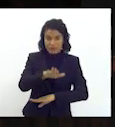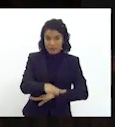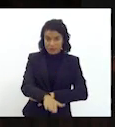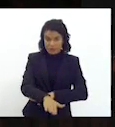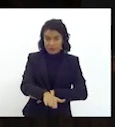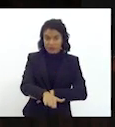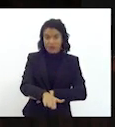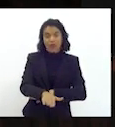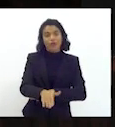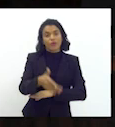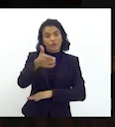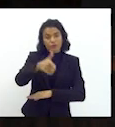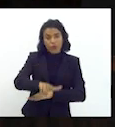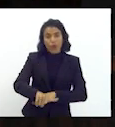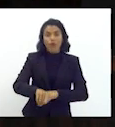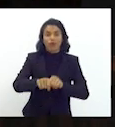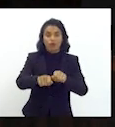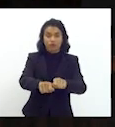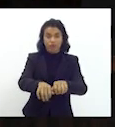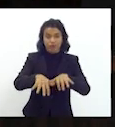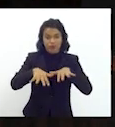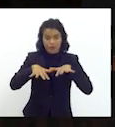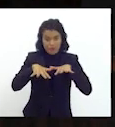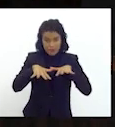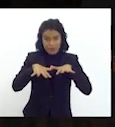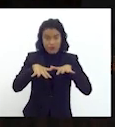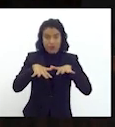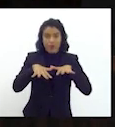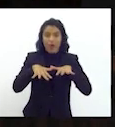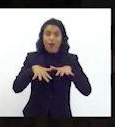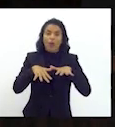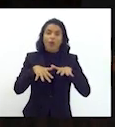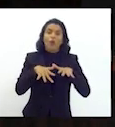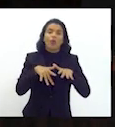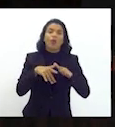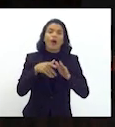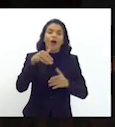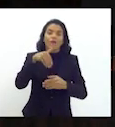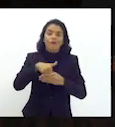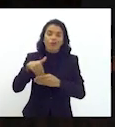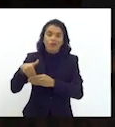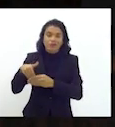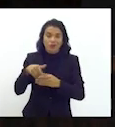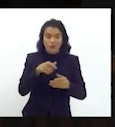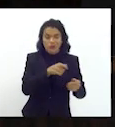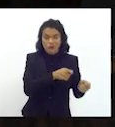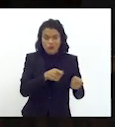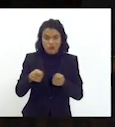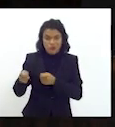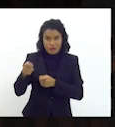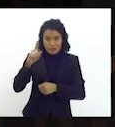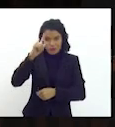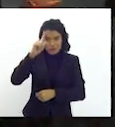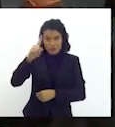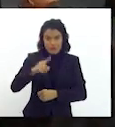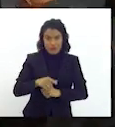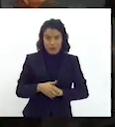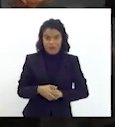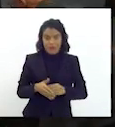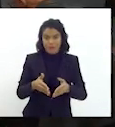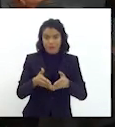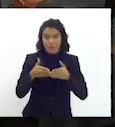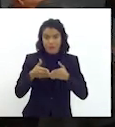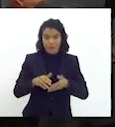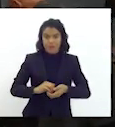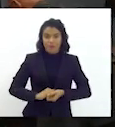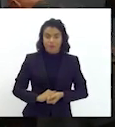quando retornar retornaremos com a ordem do dia está suspensa a sessão